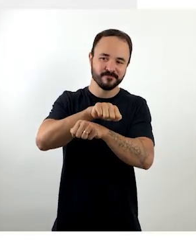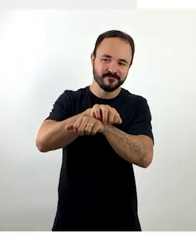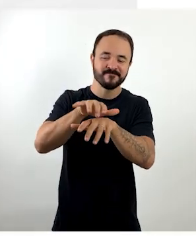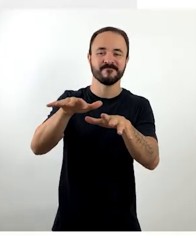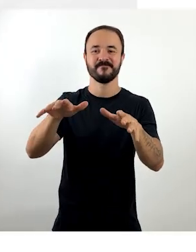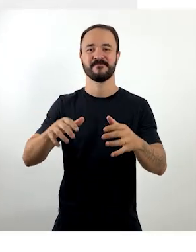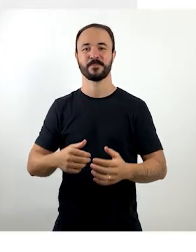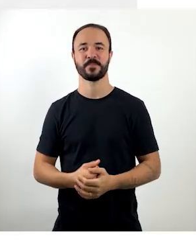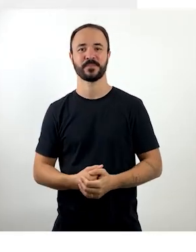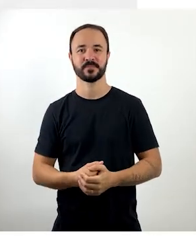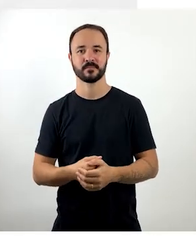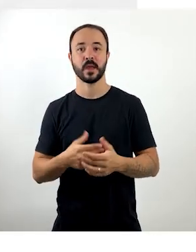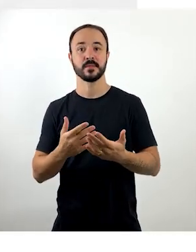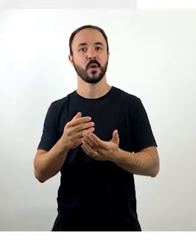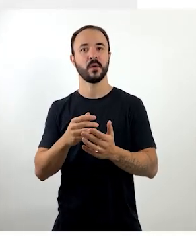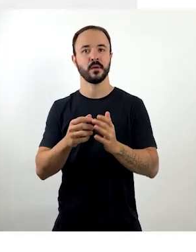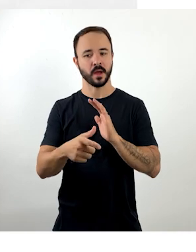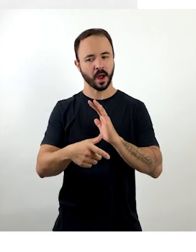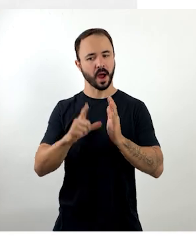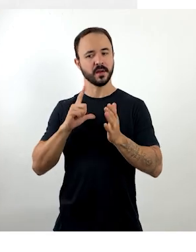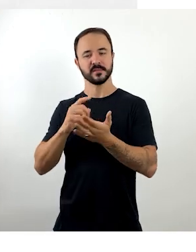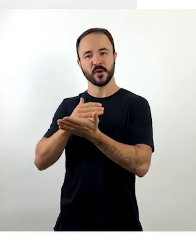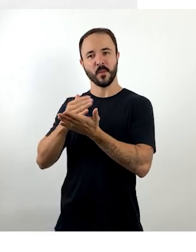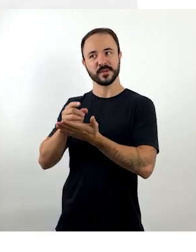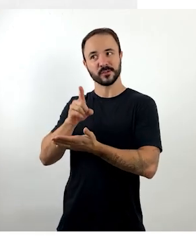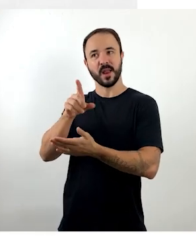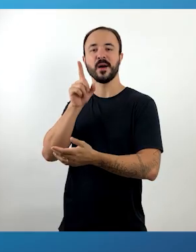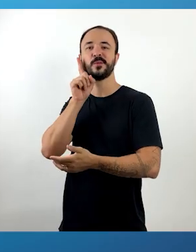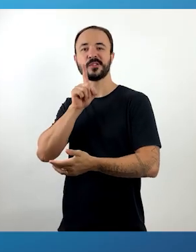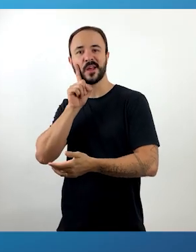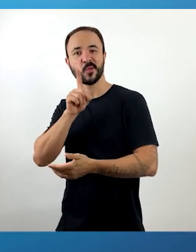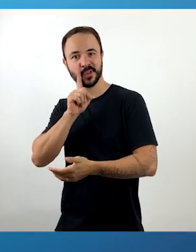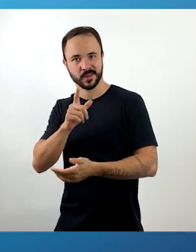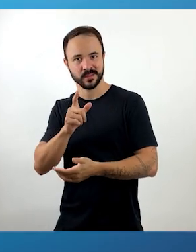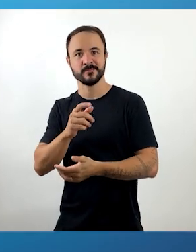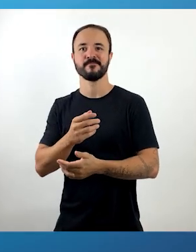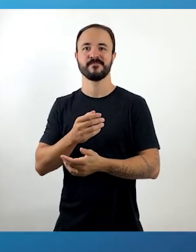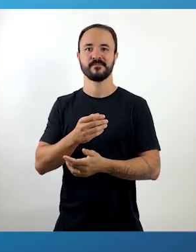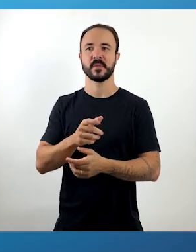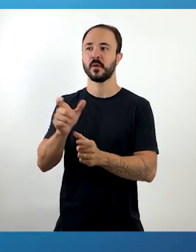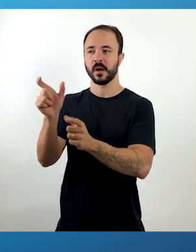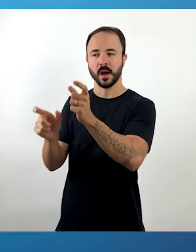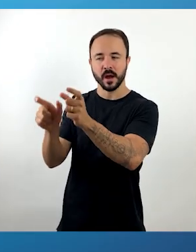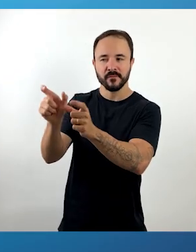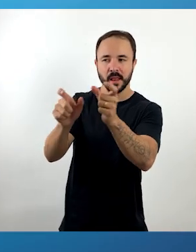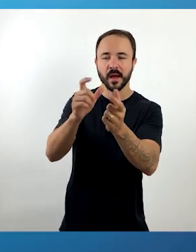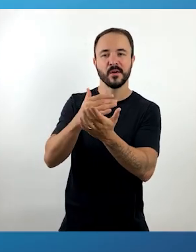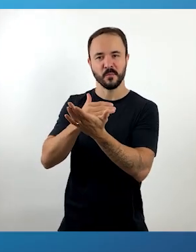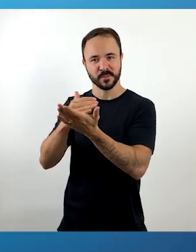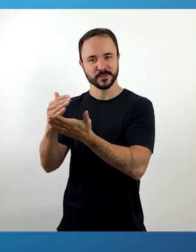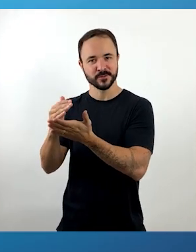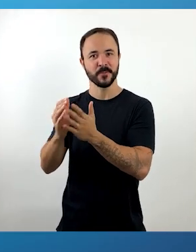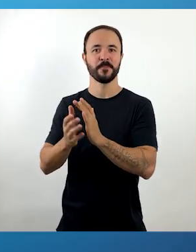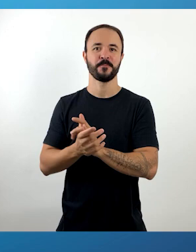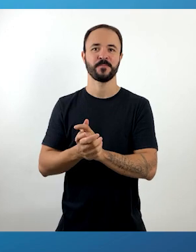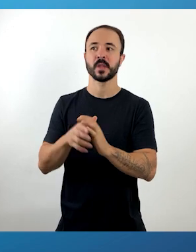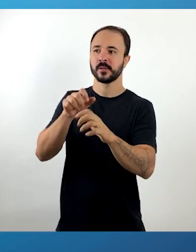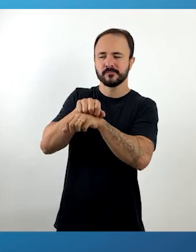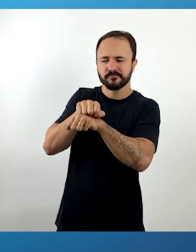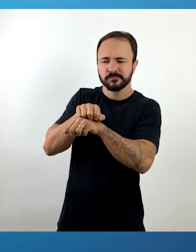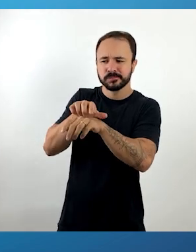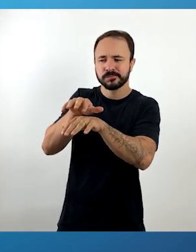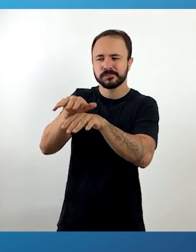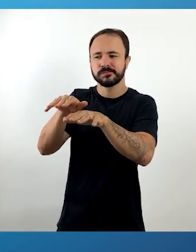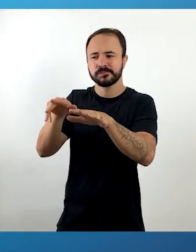ali as primeiras manifestações nos Estados Unidos né os sufistas iniciaram essa prática eh começaram a